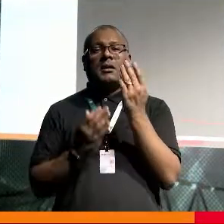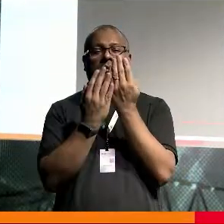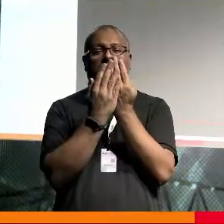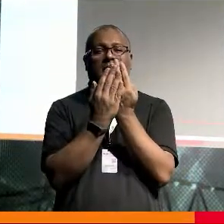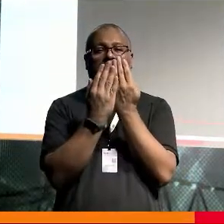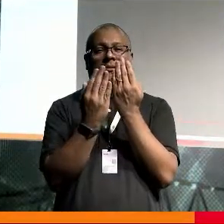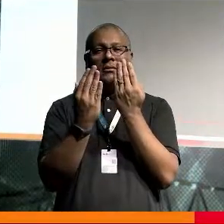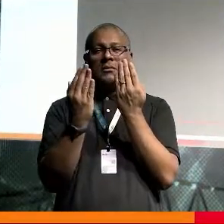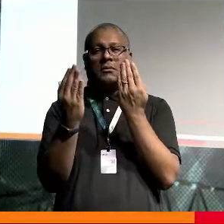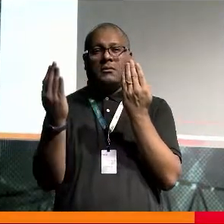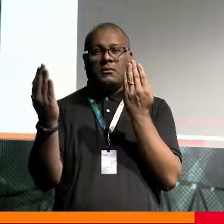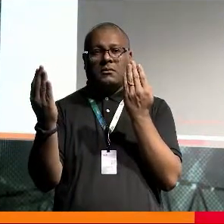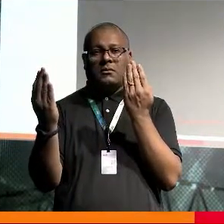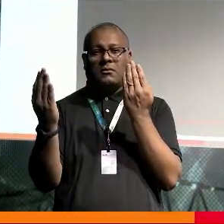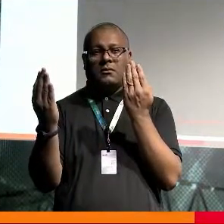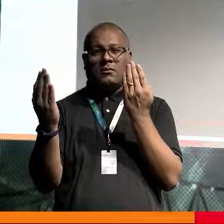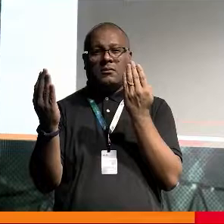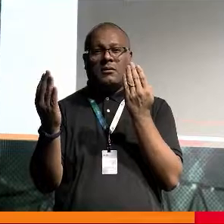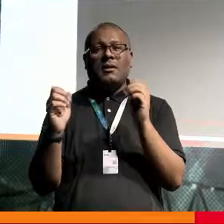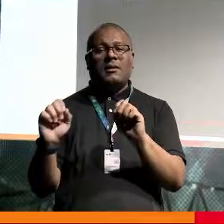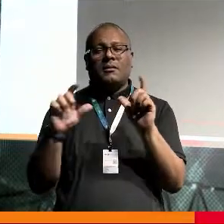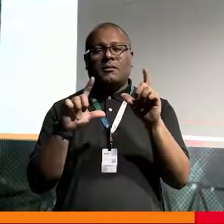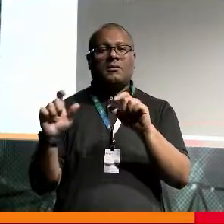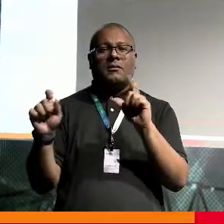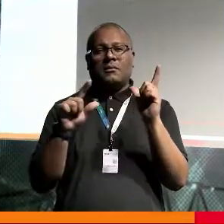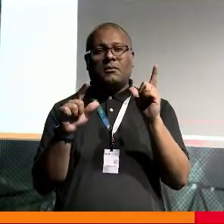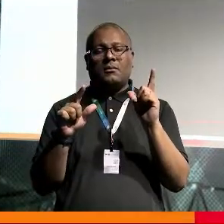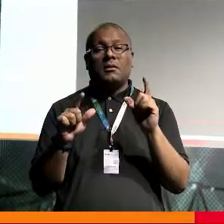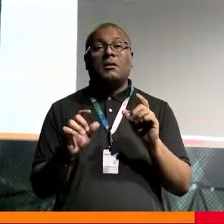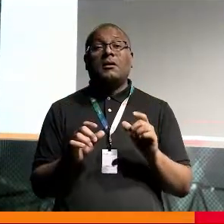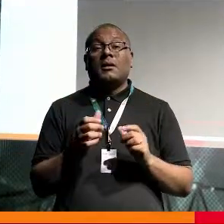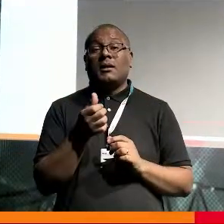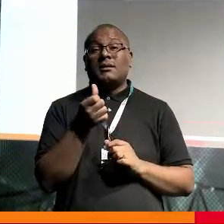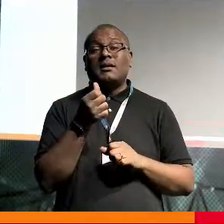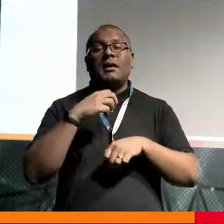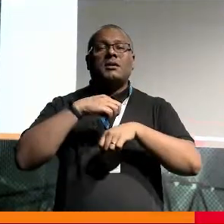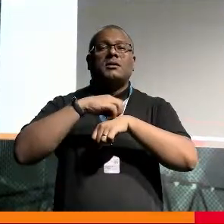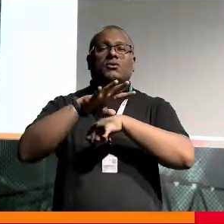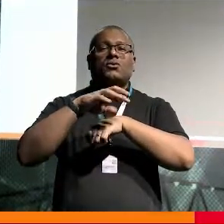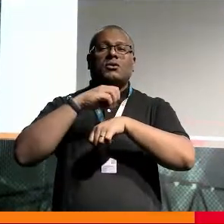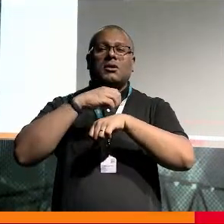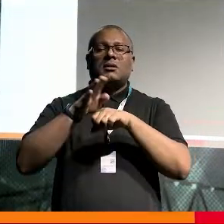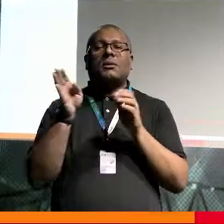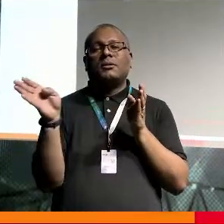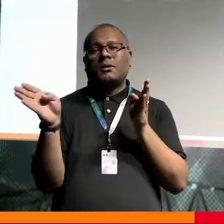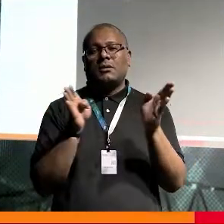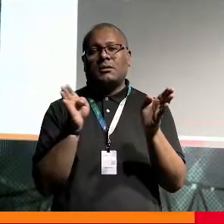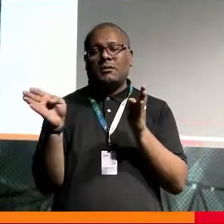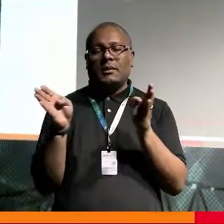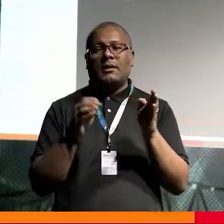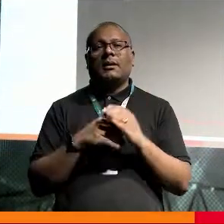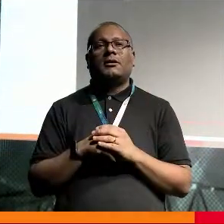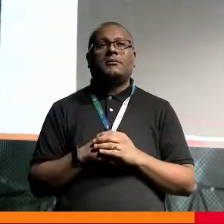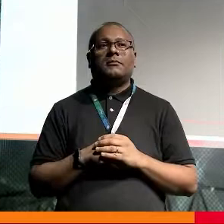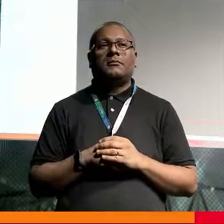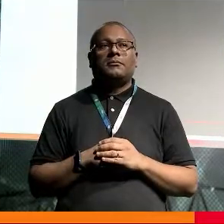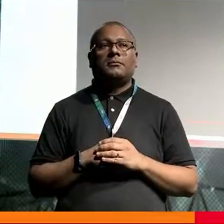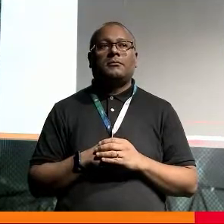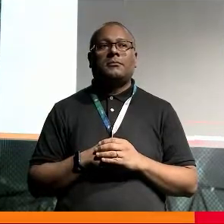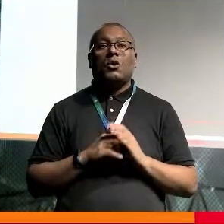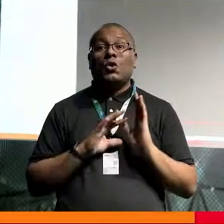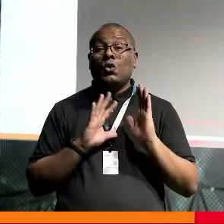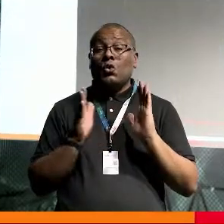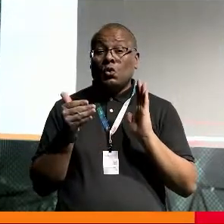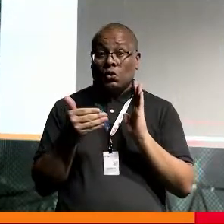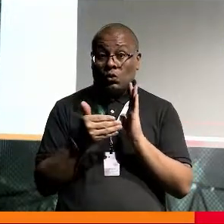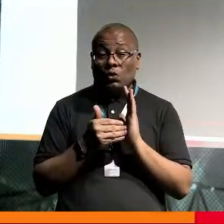páginas, 33 telas, e eu tenho 6 sugestões de acessibilidade para vocês. Tudo